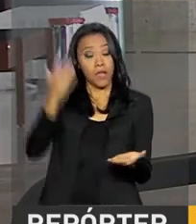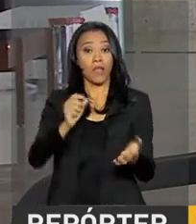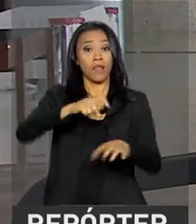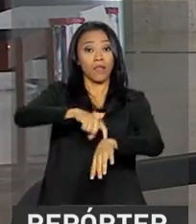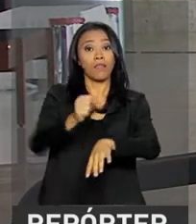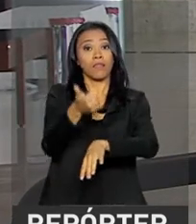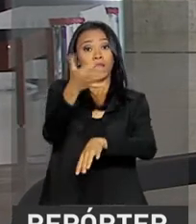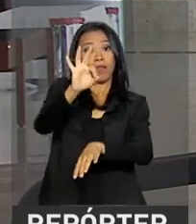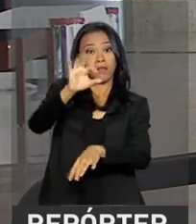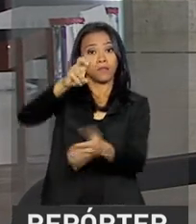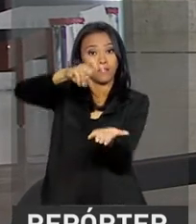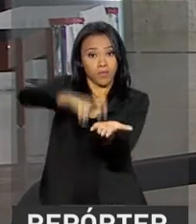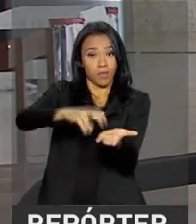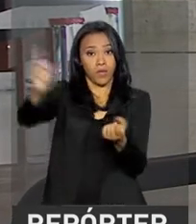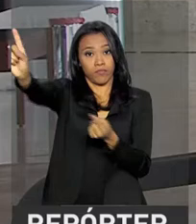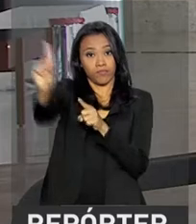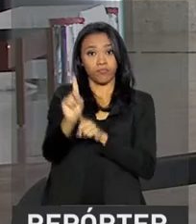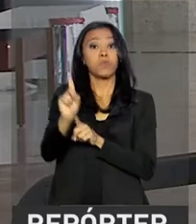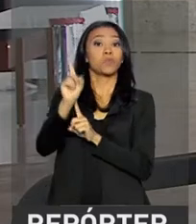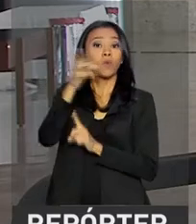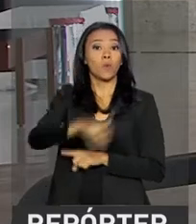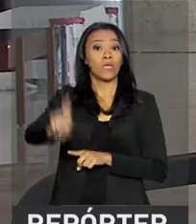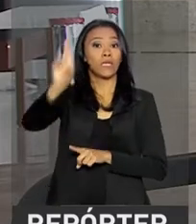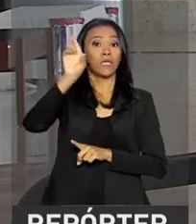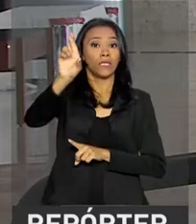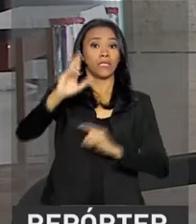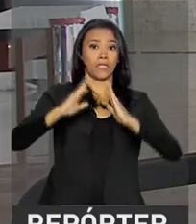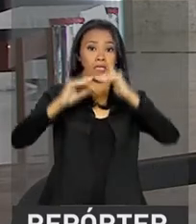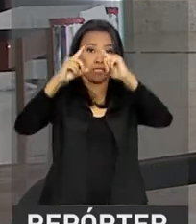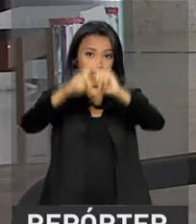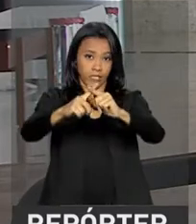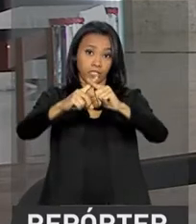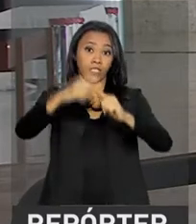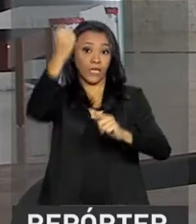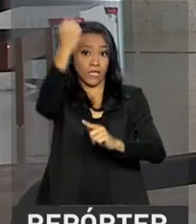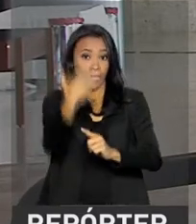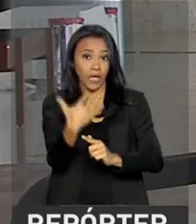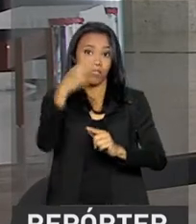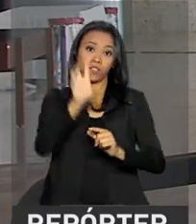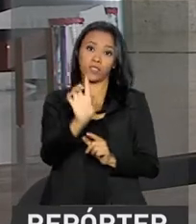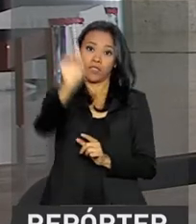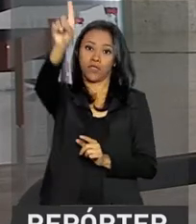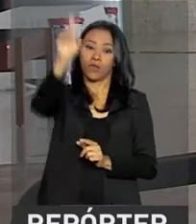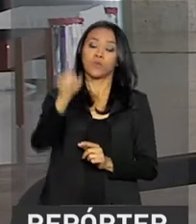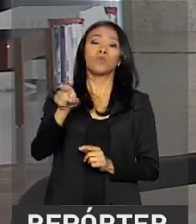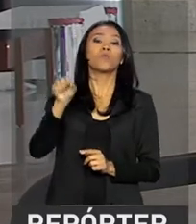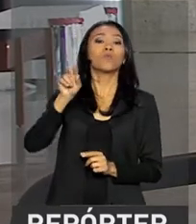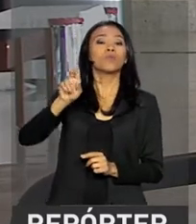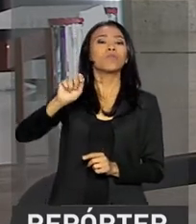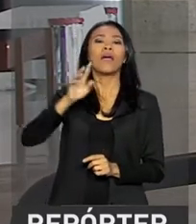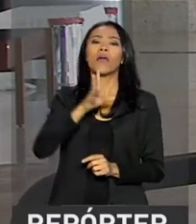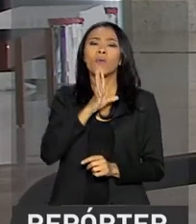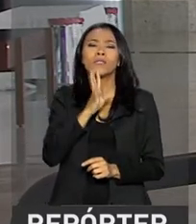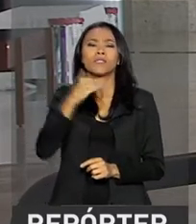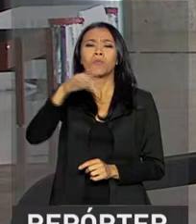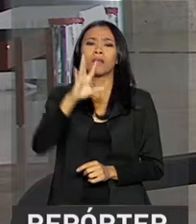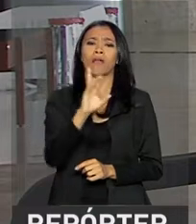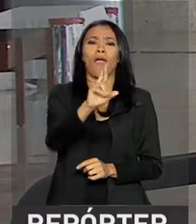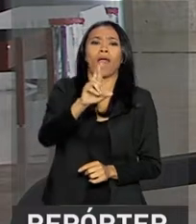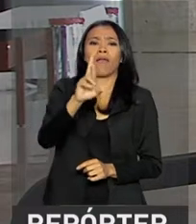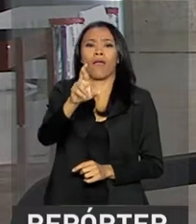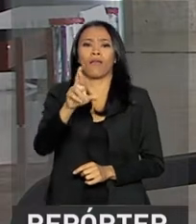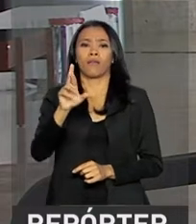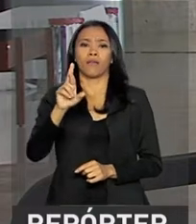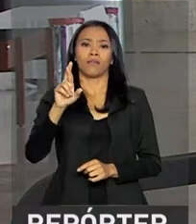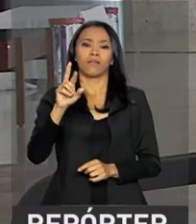planalto o líder da igreja internacional da graça de deus romildo ribeiro soares conhecido por missionário rr